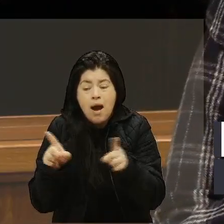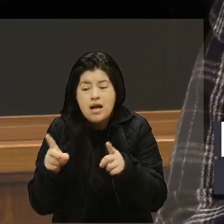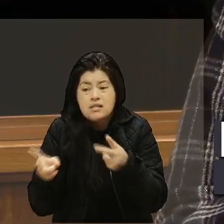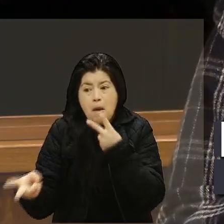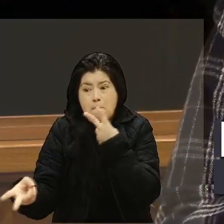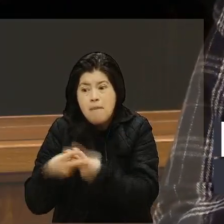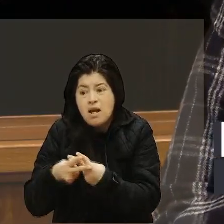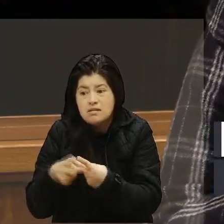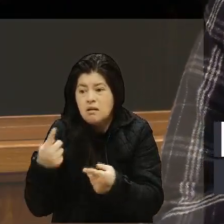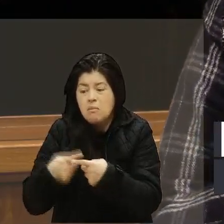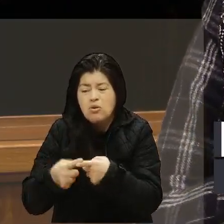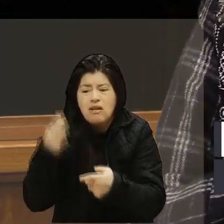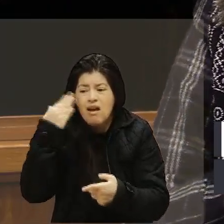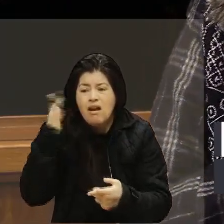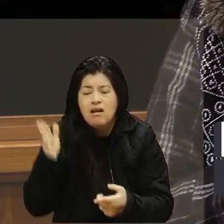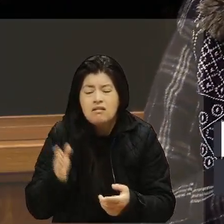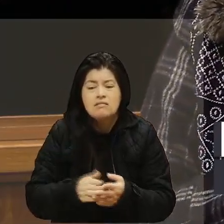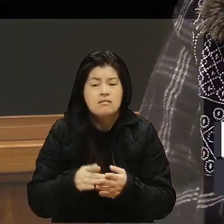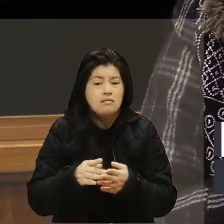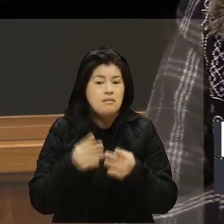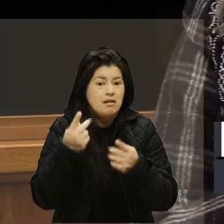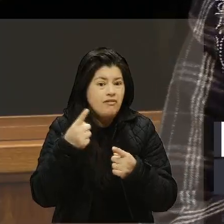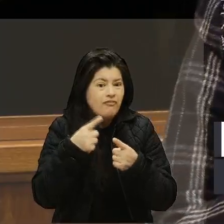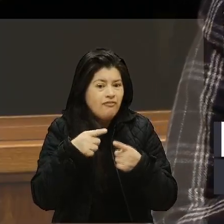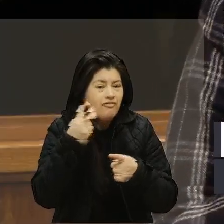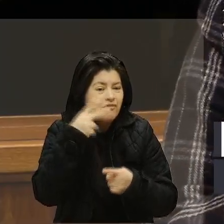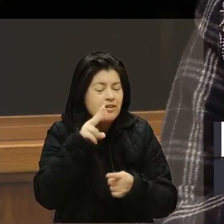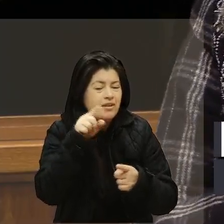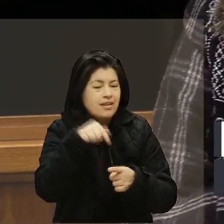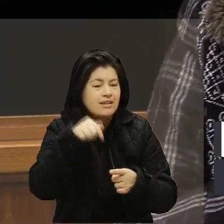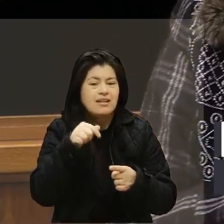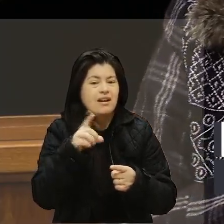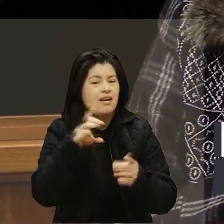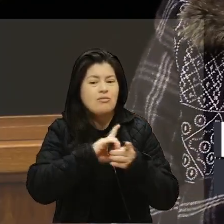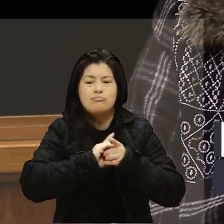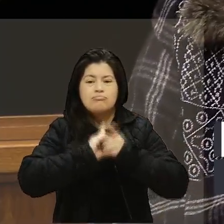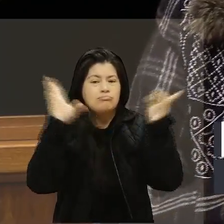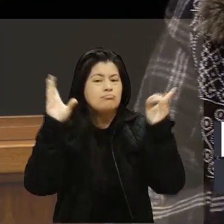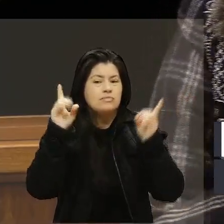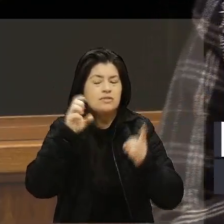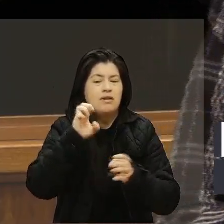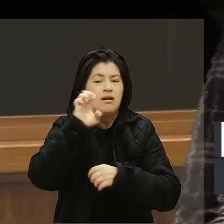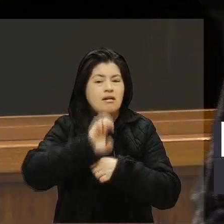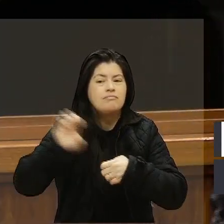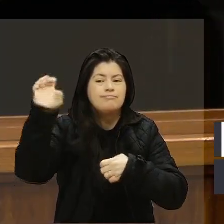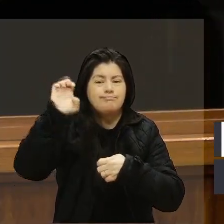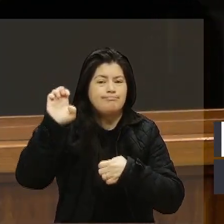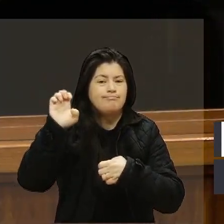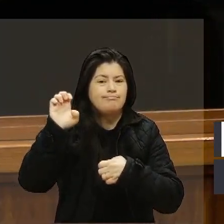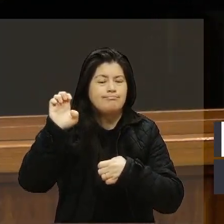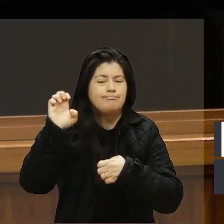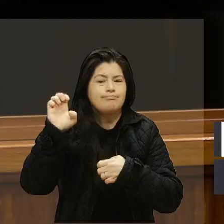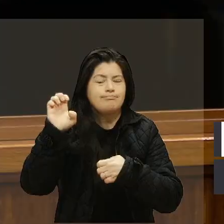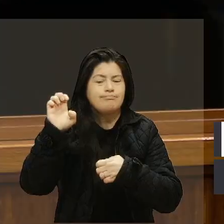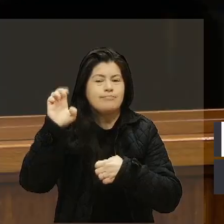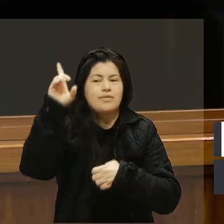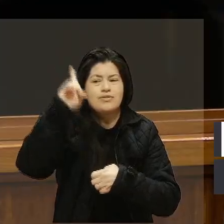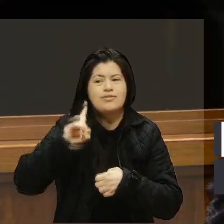vir alguém aqui dizer que nós não estamos numa democracia, num Estado de